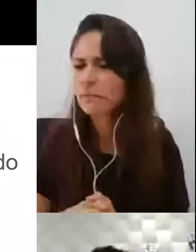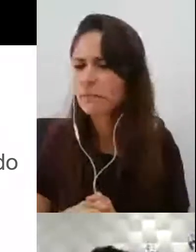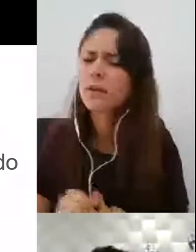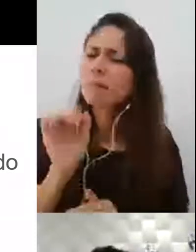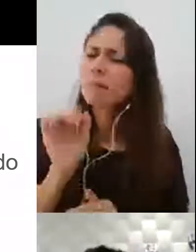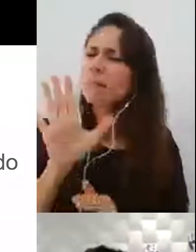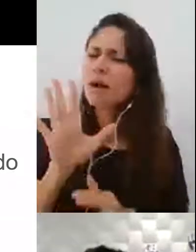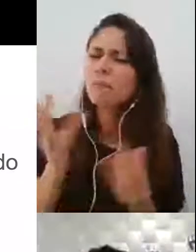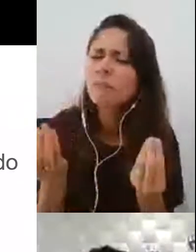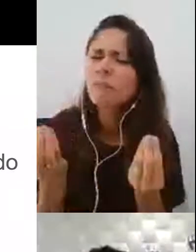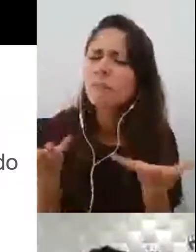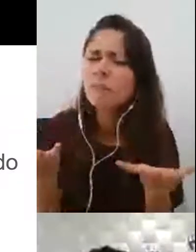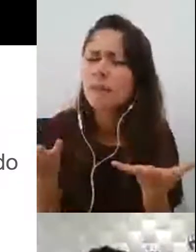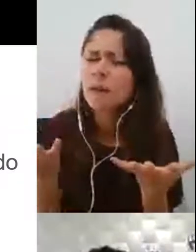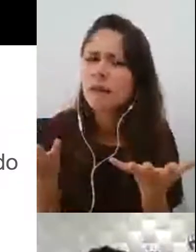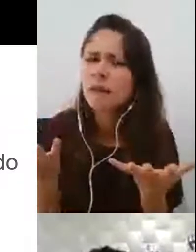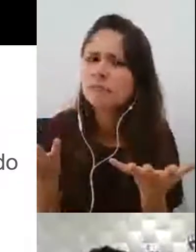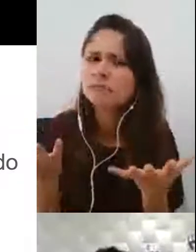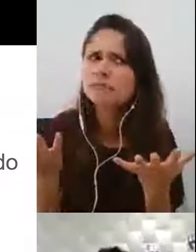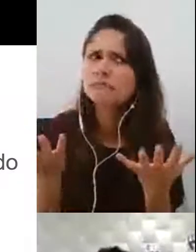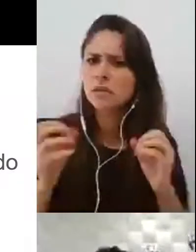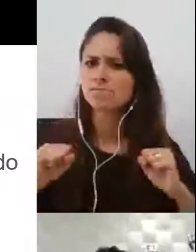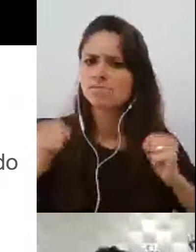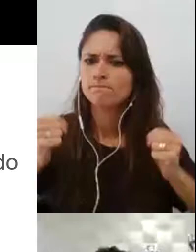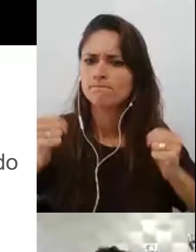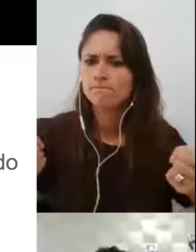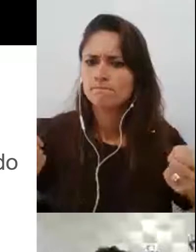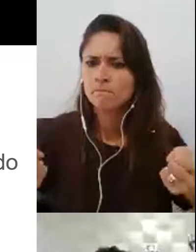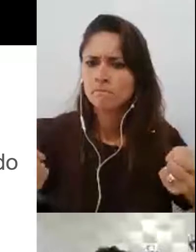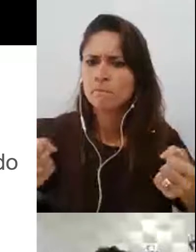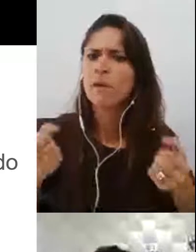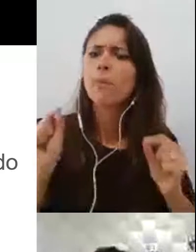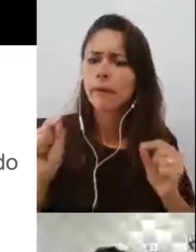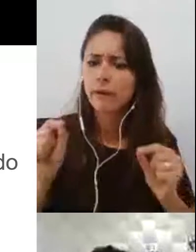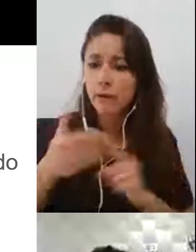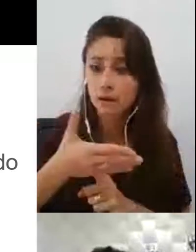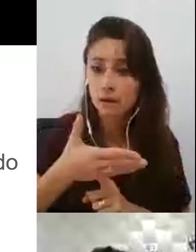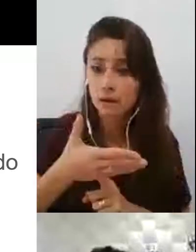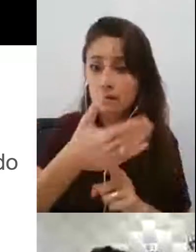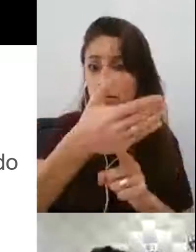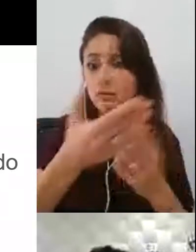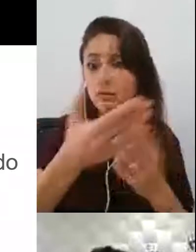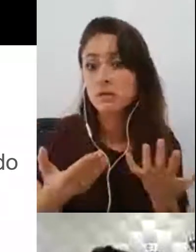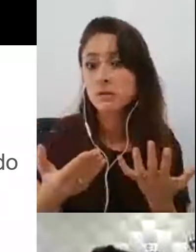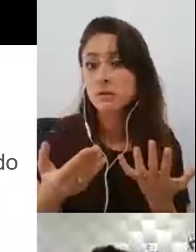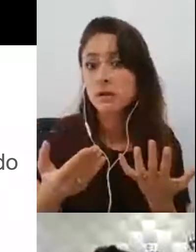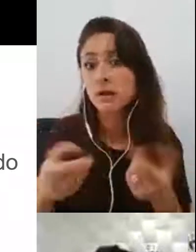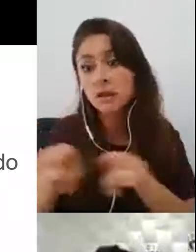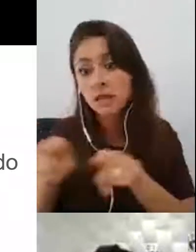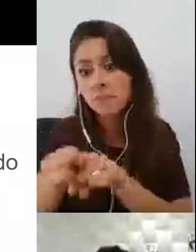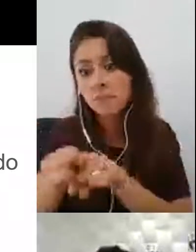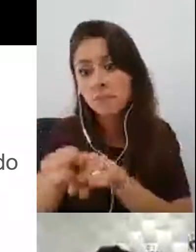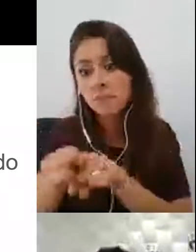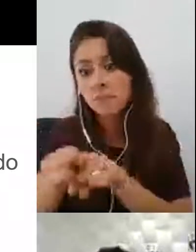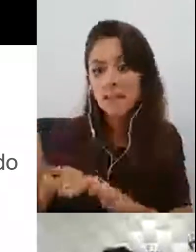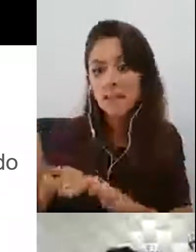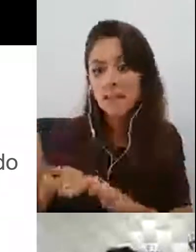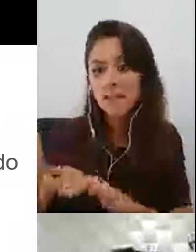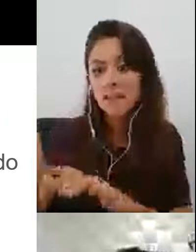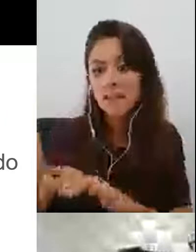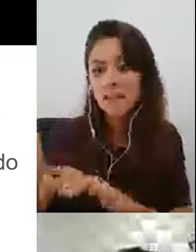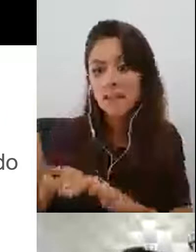a motivação está muito voltada à área de tecnologia, da automação, trocando as informações de uma forma bem conjunta e